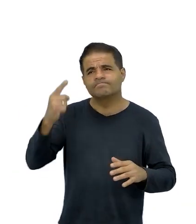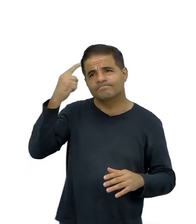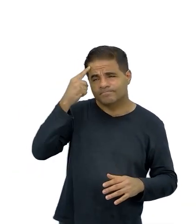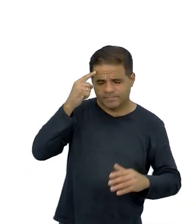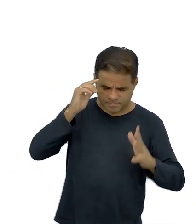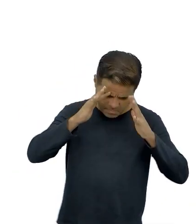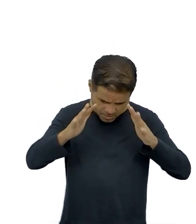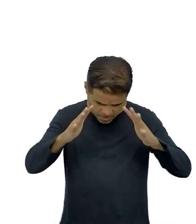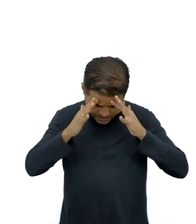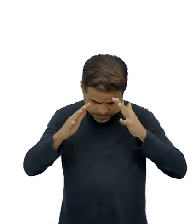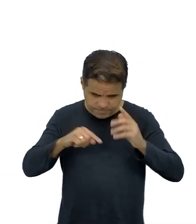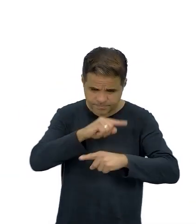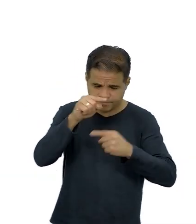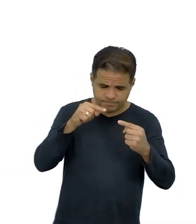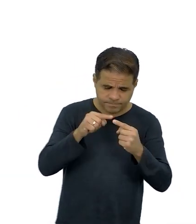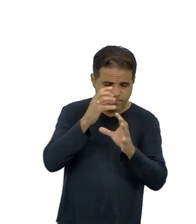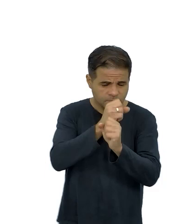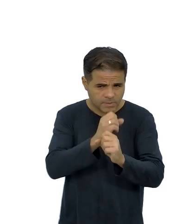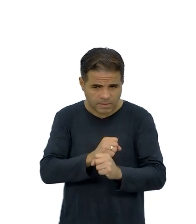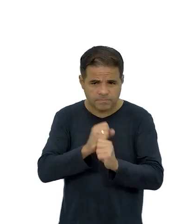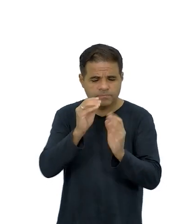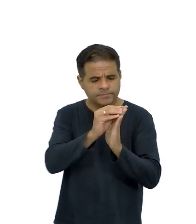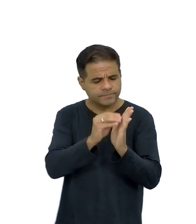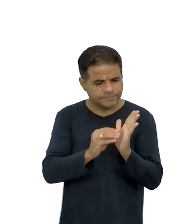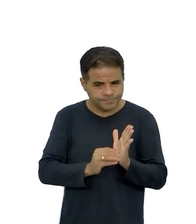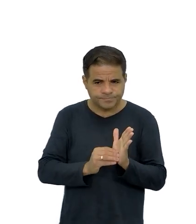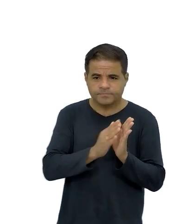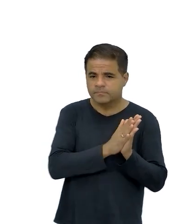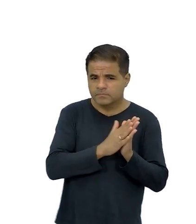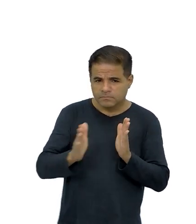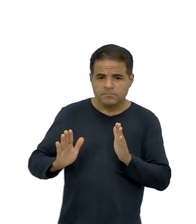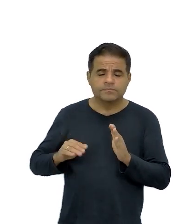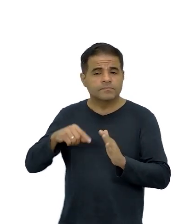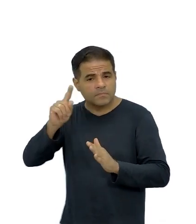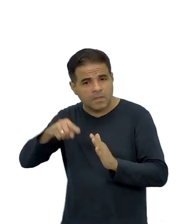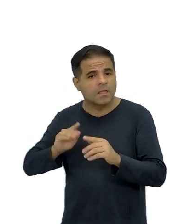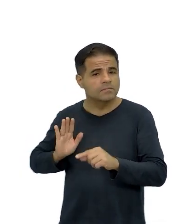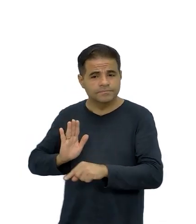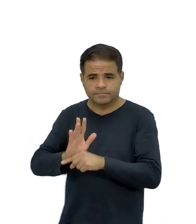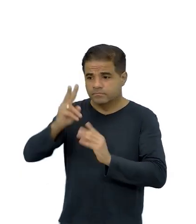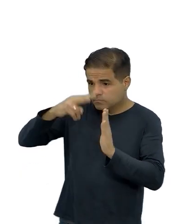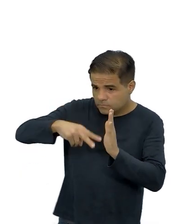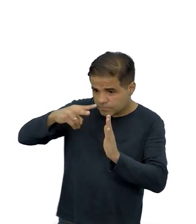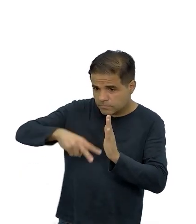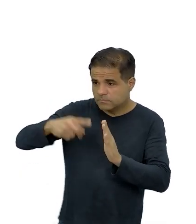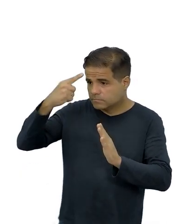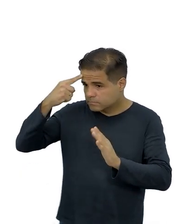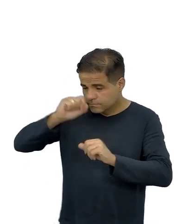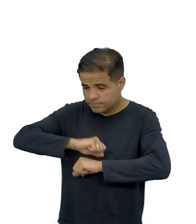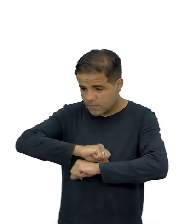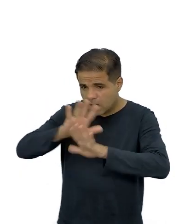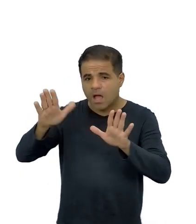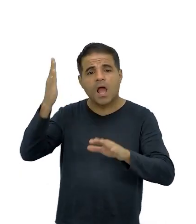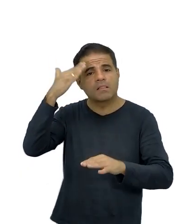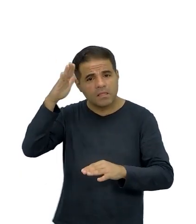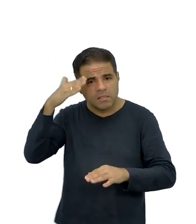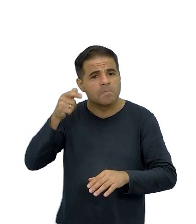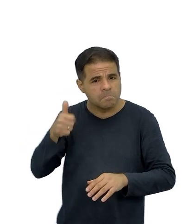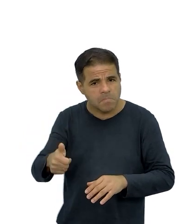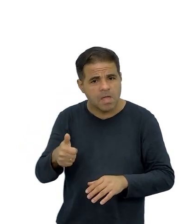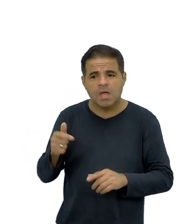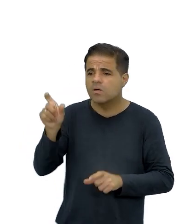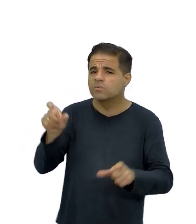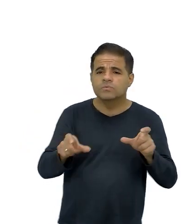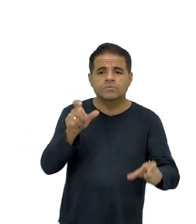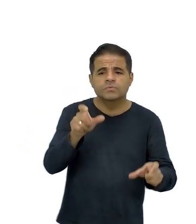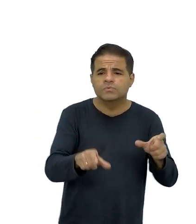pensar. A pontuação empregada ajuda o leitor a compreendê-lo bem? O que os